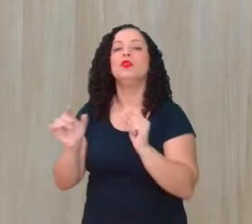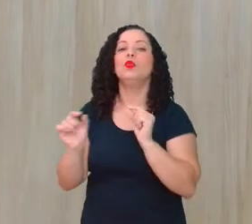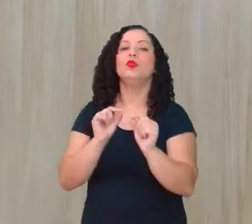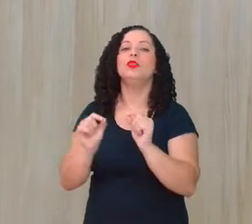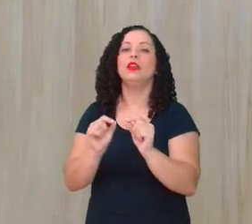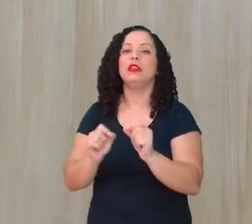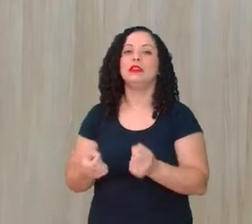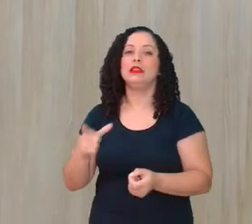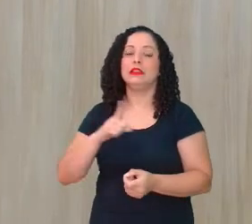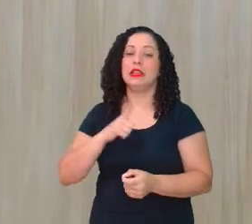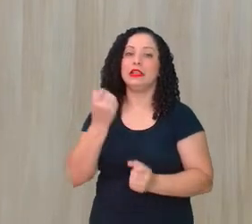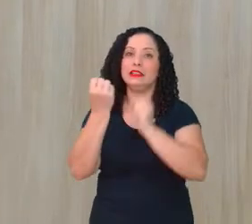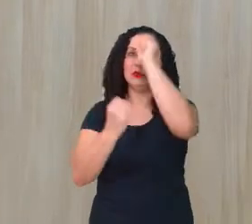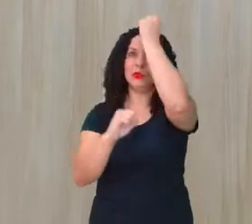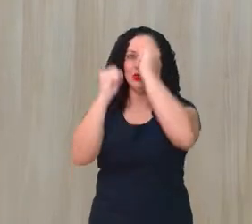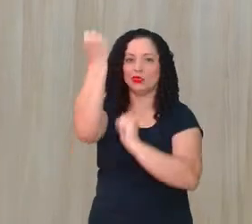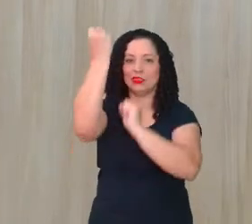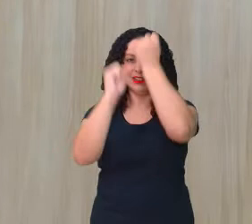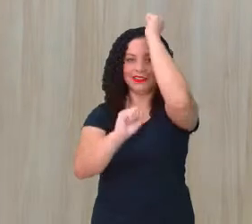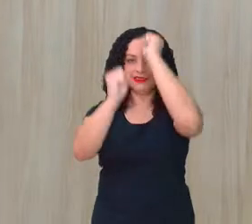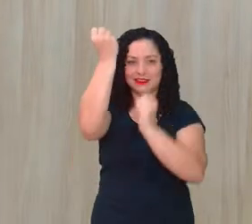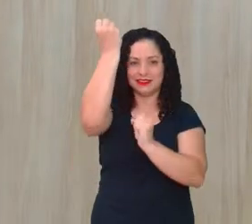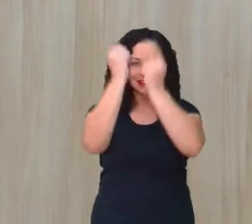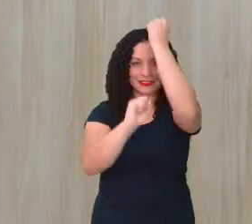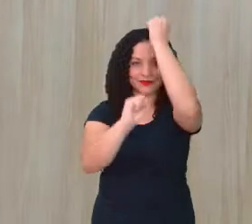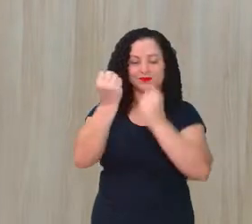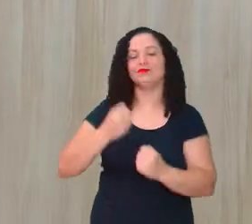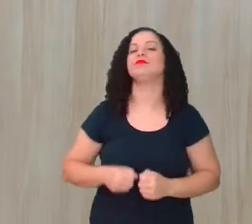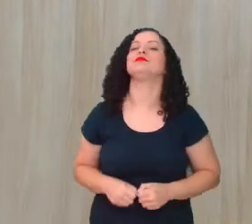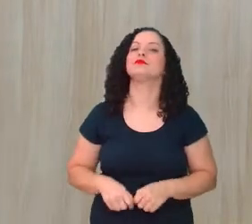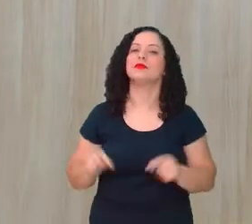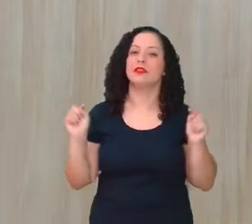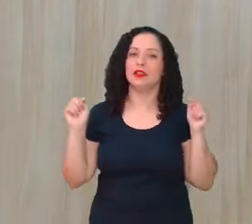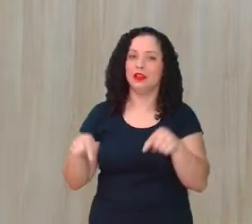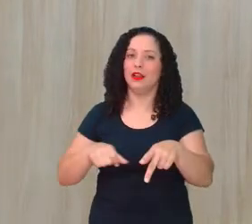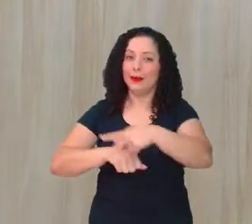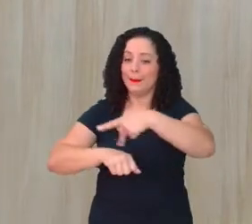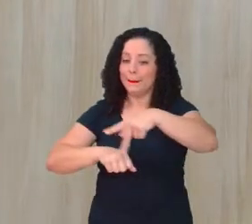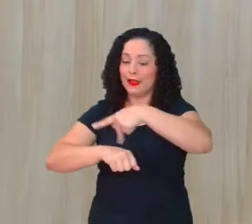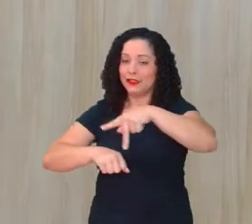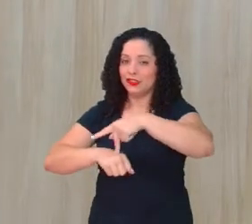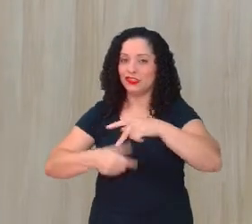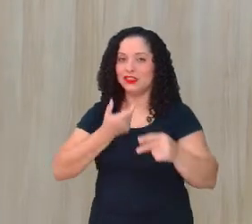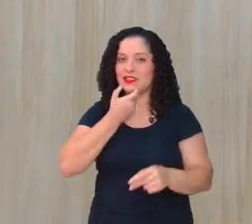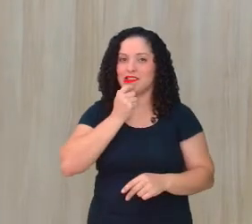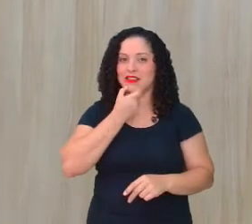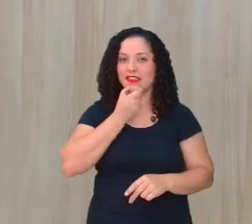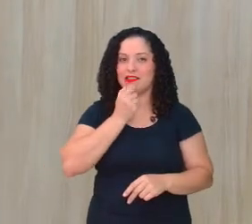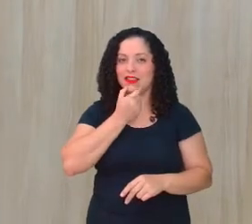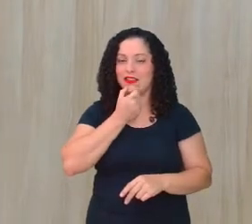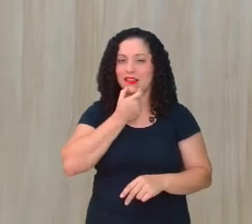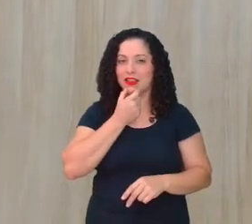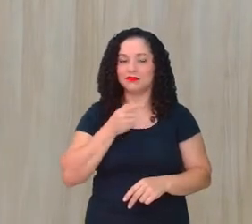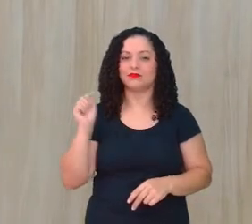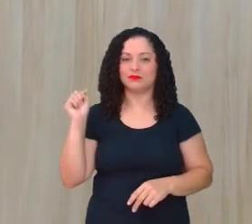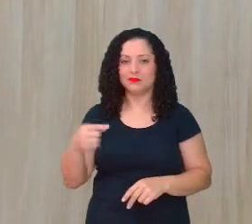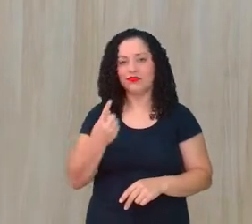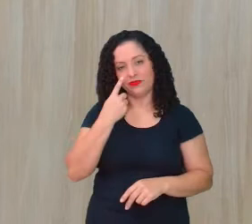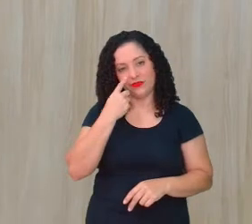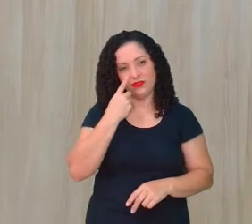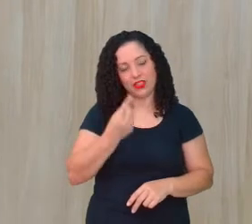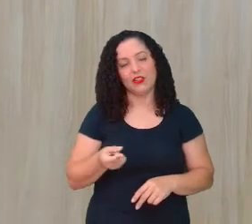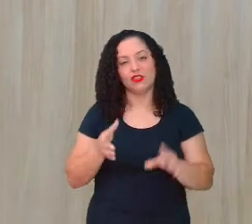de industrialização. Não à toa, a Inglaterra, que vai adotar as ideias da reforma, a gente vai ver isso daqui a